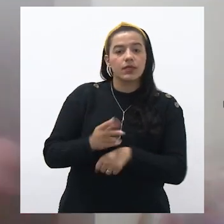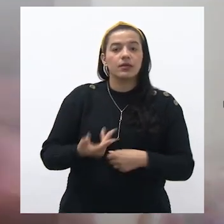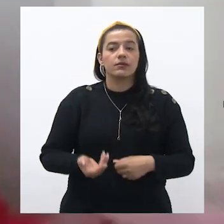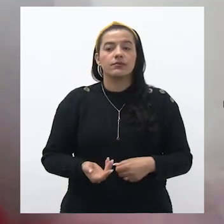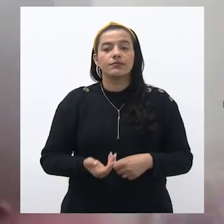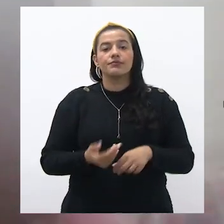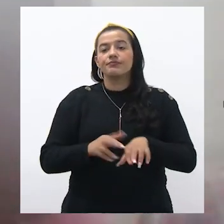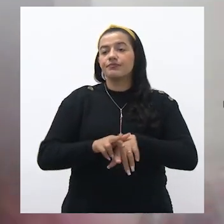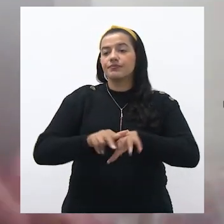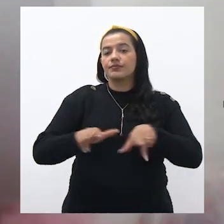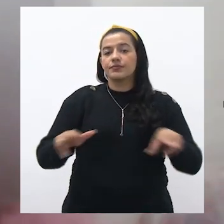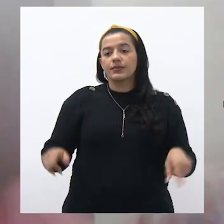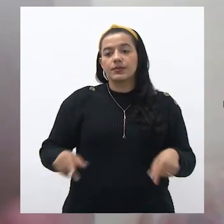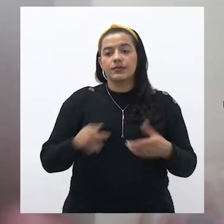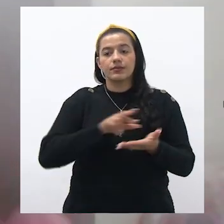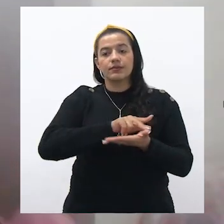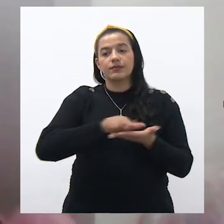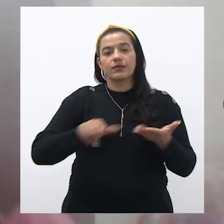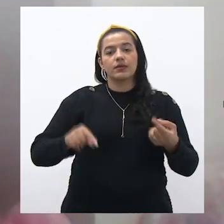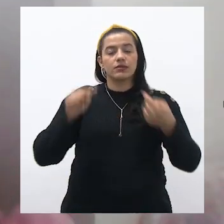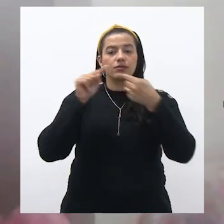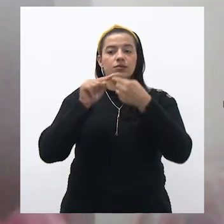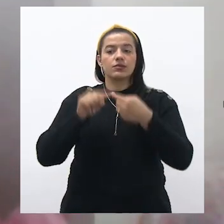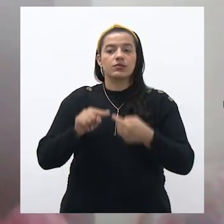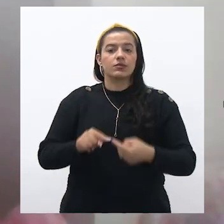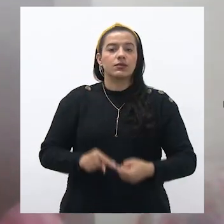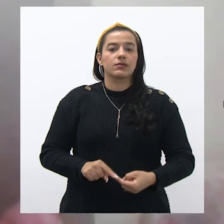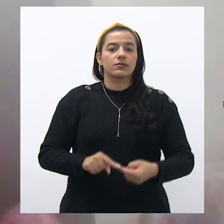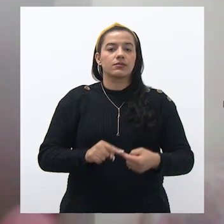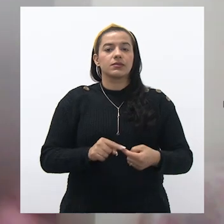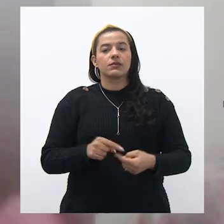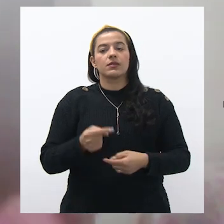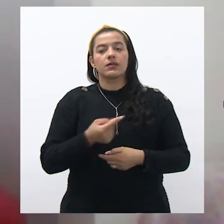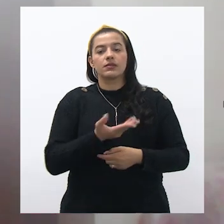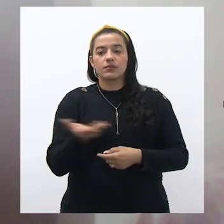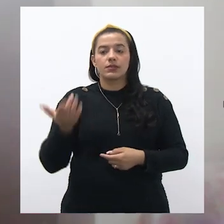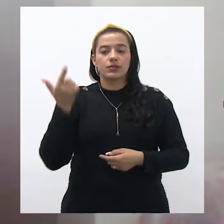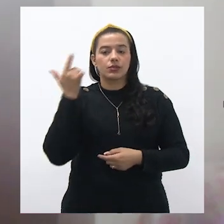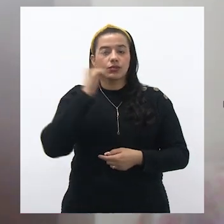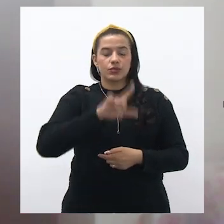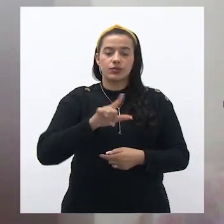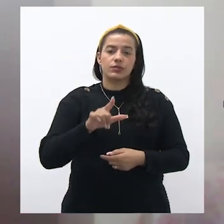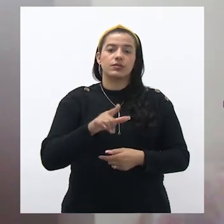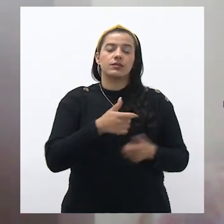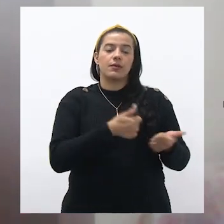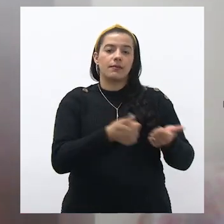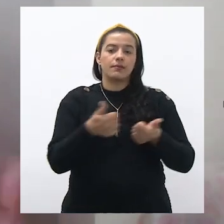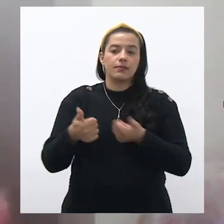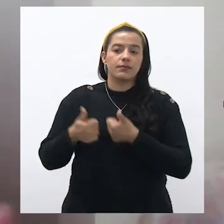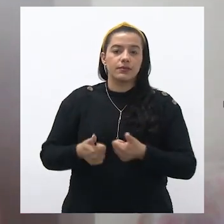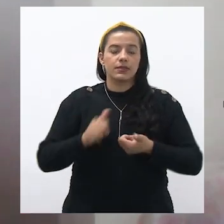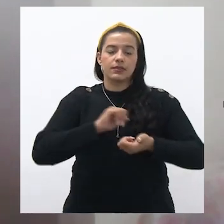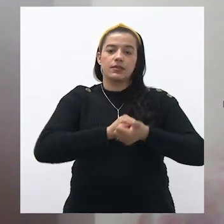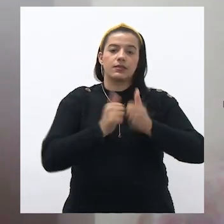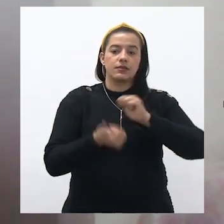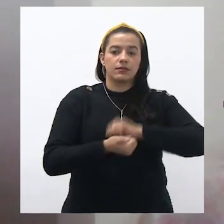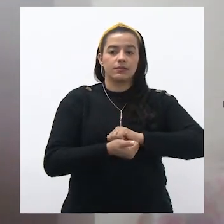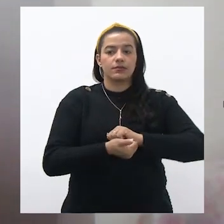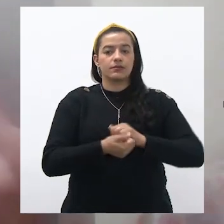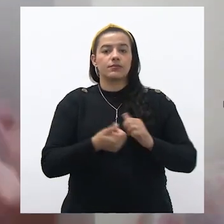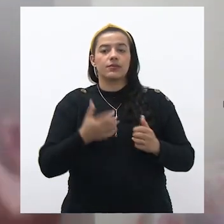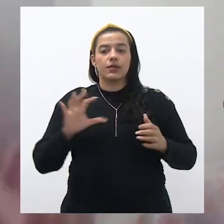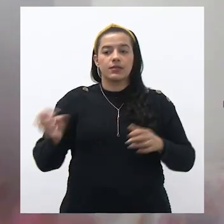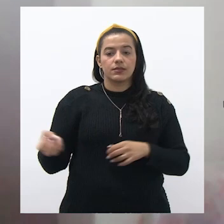faz muitos combinados, passou a fazer muitos combinados para que todo mundo pudesse se adaptar a isso,